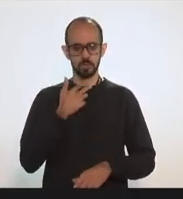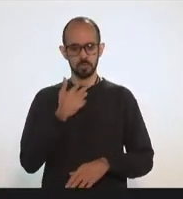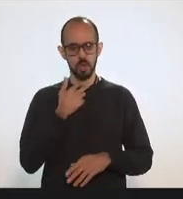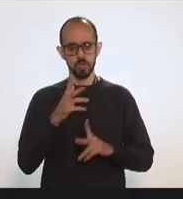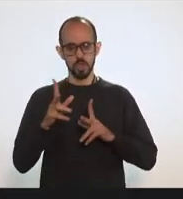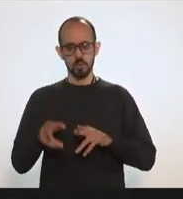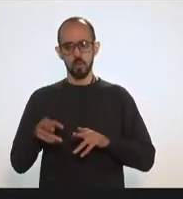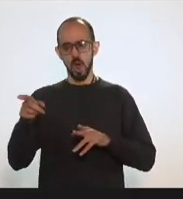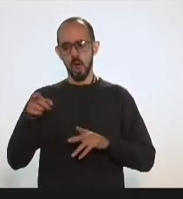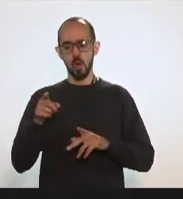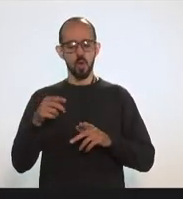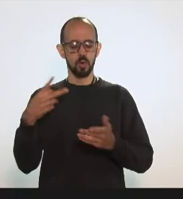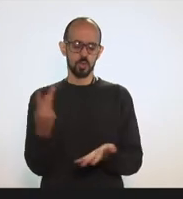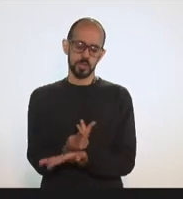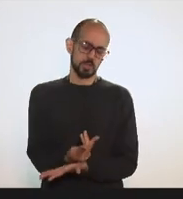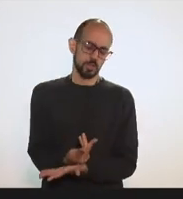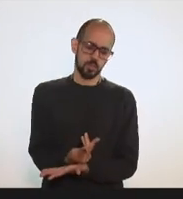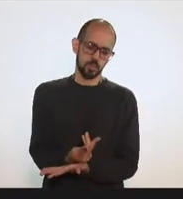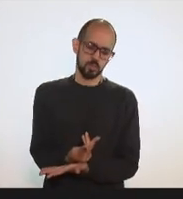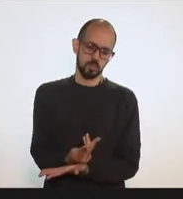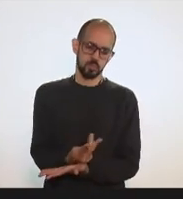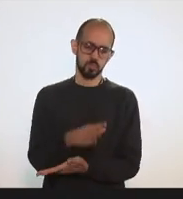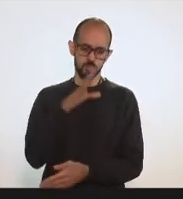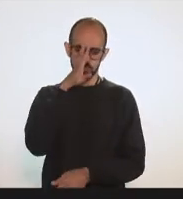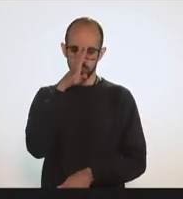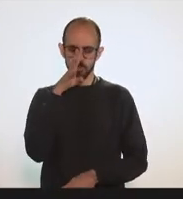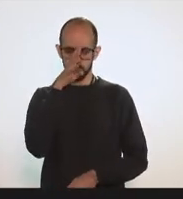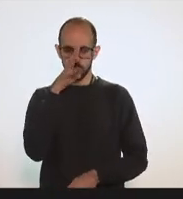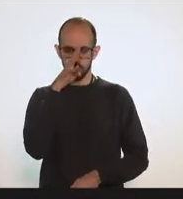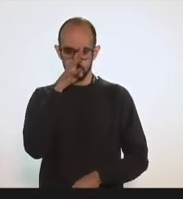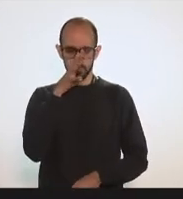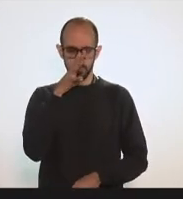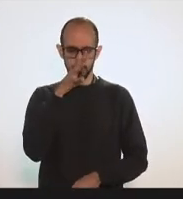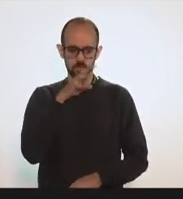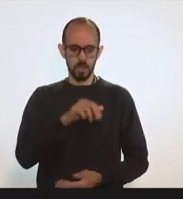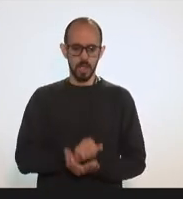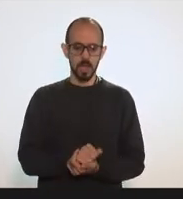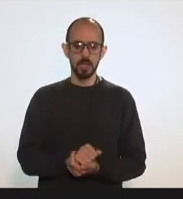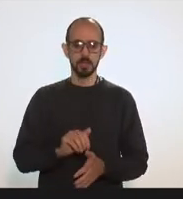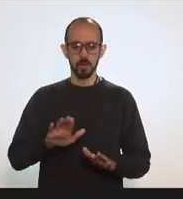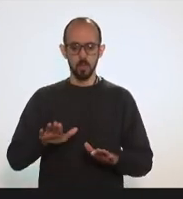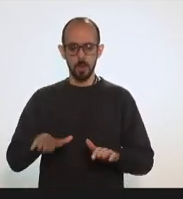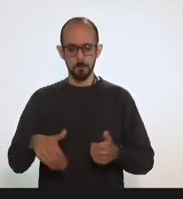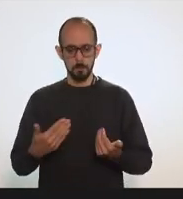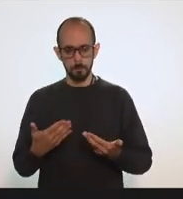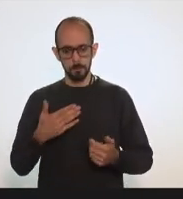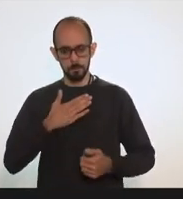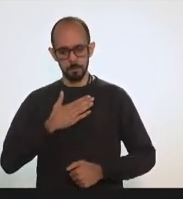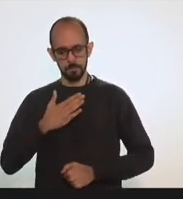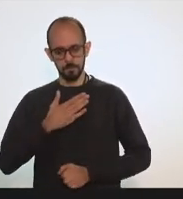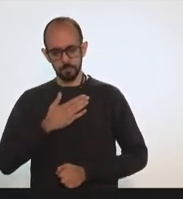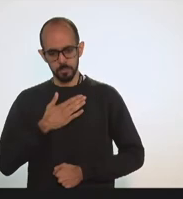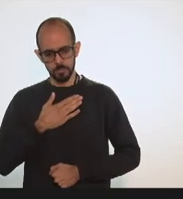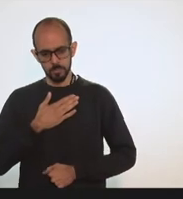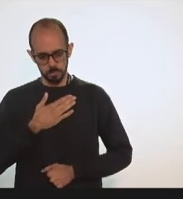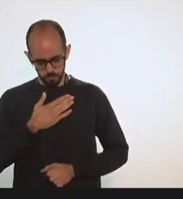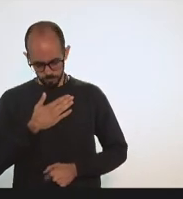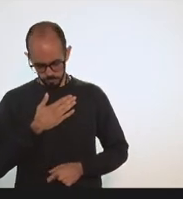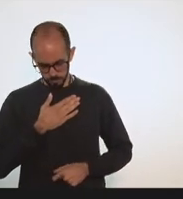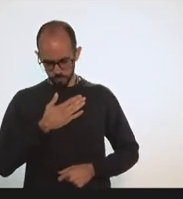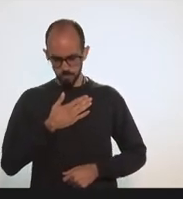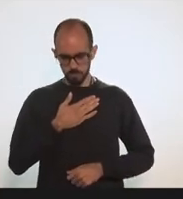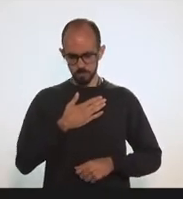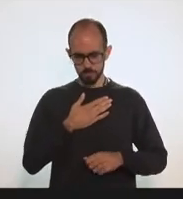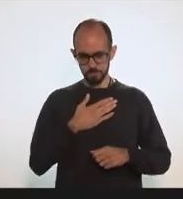espatafúdio como foi este caso. Meu voto é com a alteração aí da relatoria, conforme Vossa Excelência pontuou.